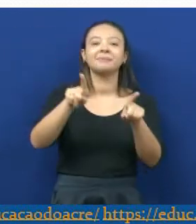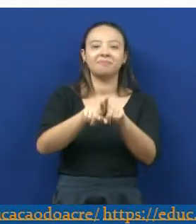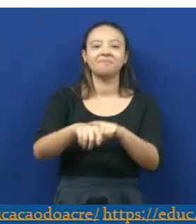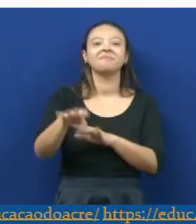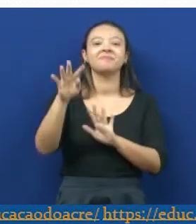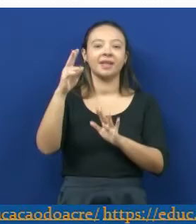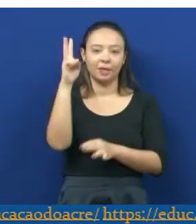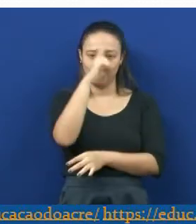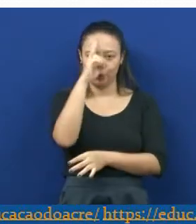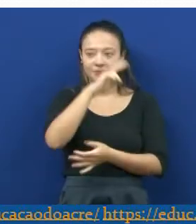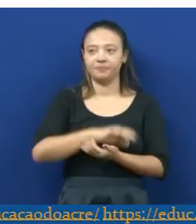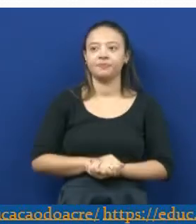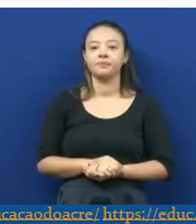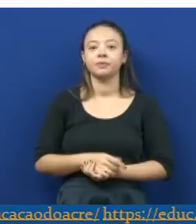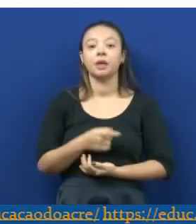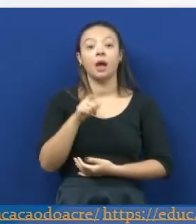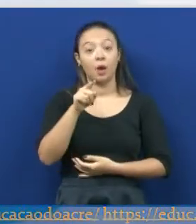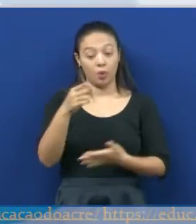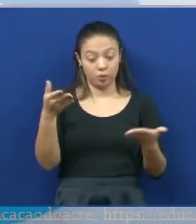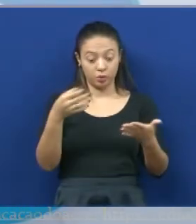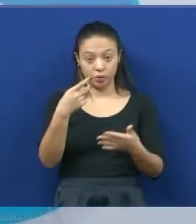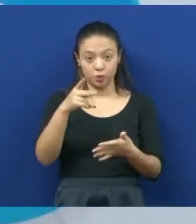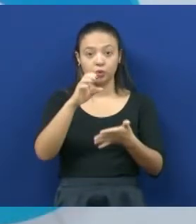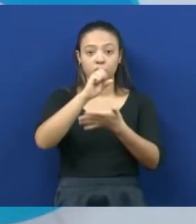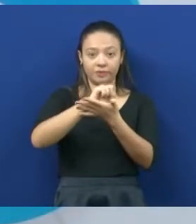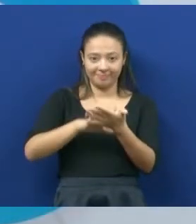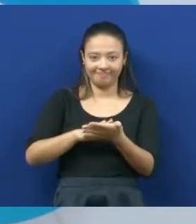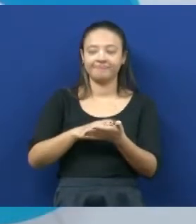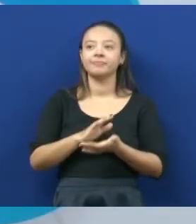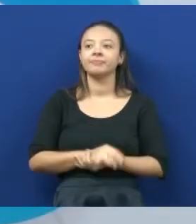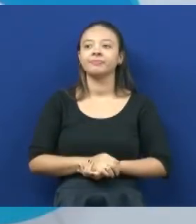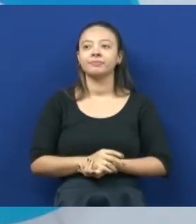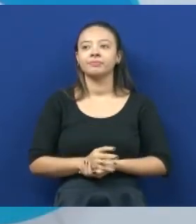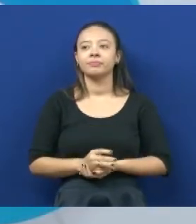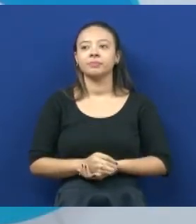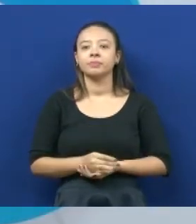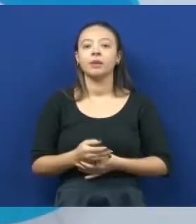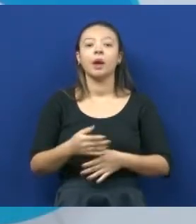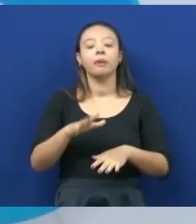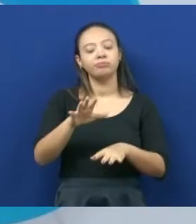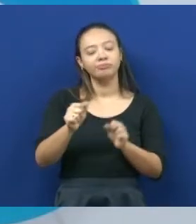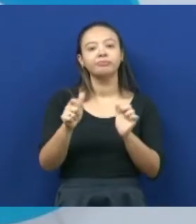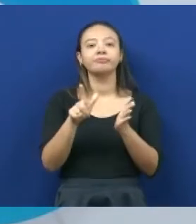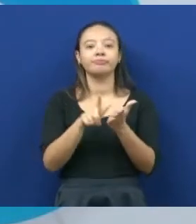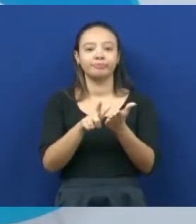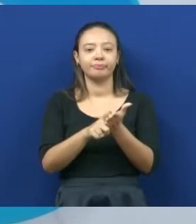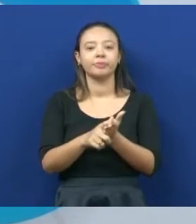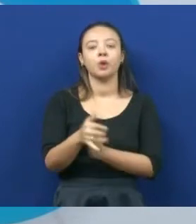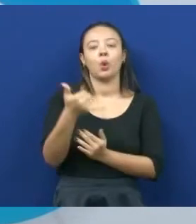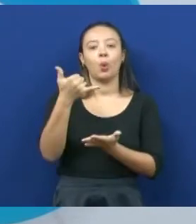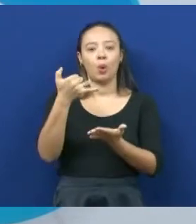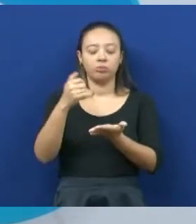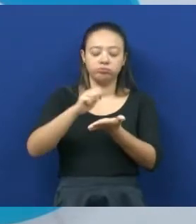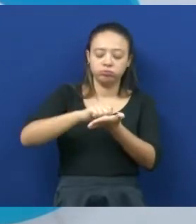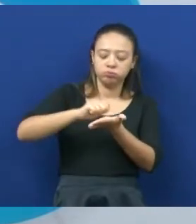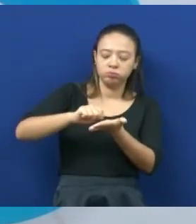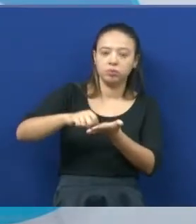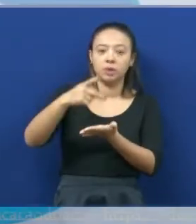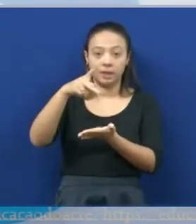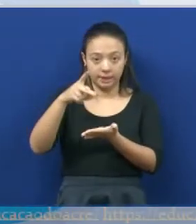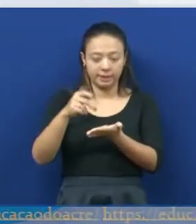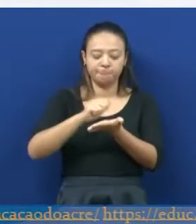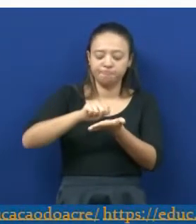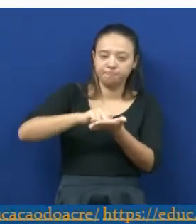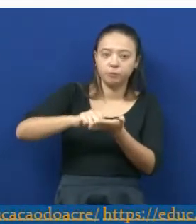exercitar. Eu trouxe aqui para você um exercício. O que você vai fazer? Primeiro, pega um papel, pega uma caneta e anota no seu